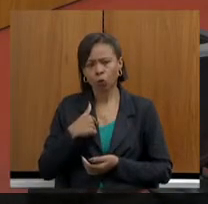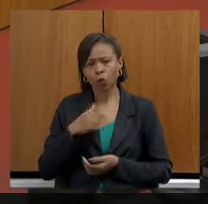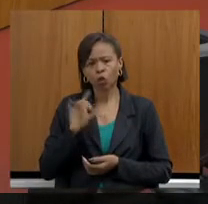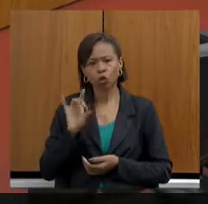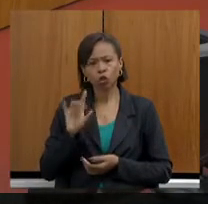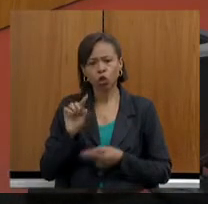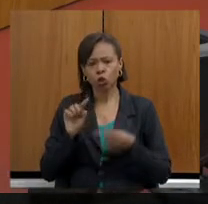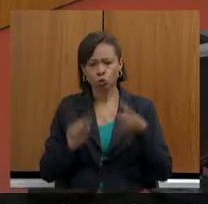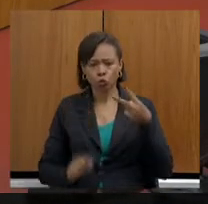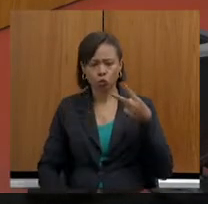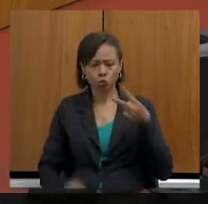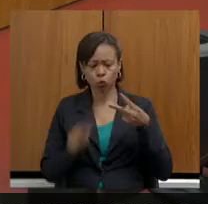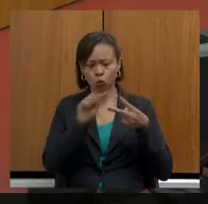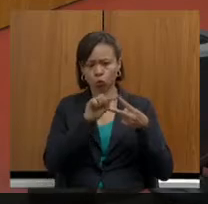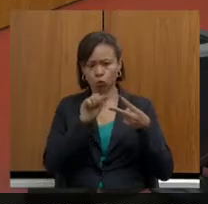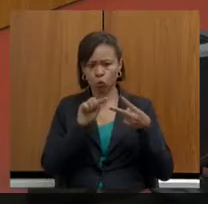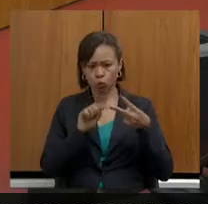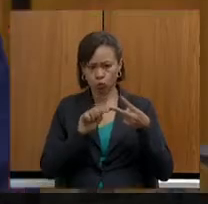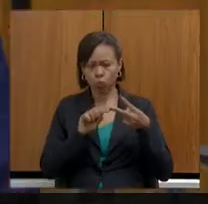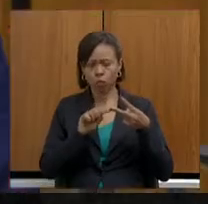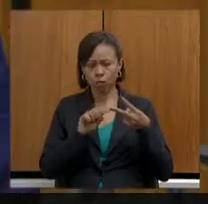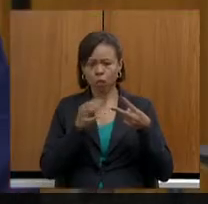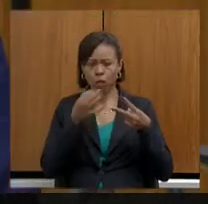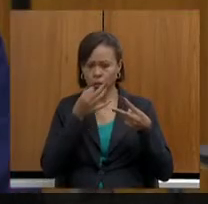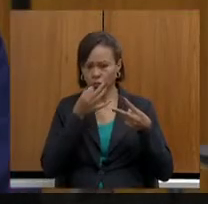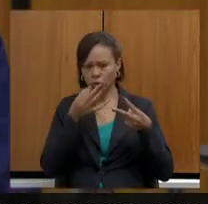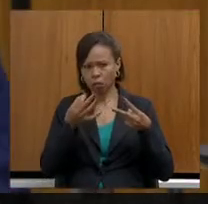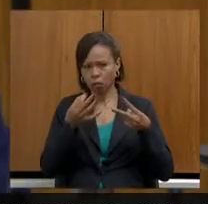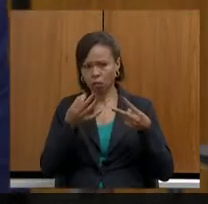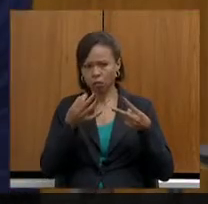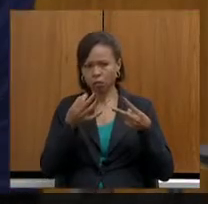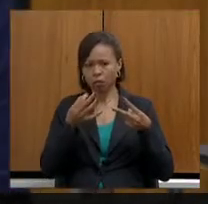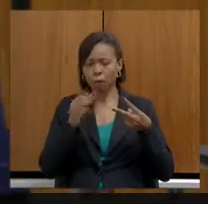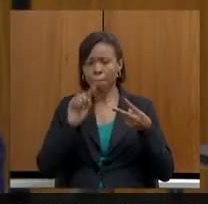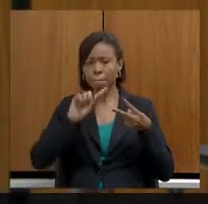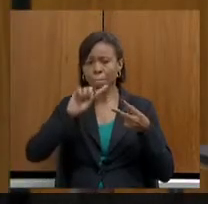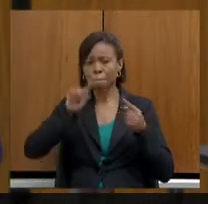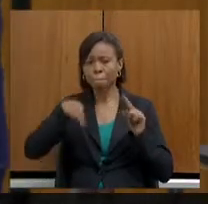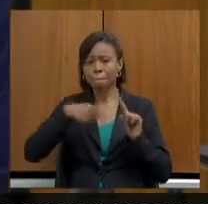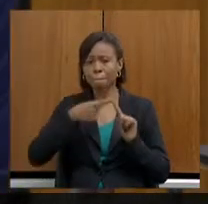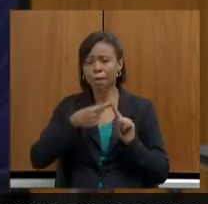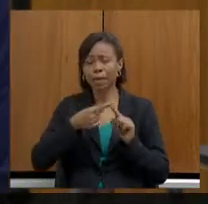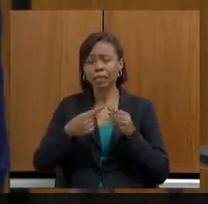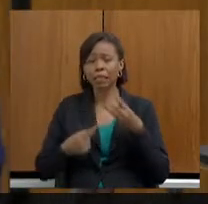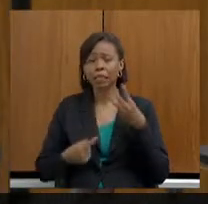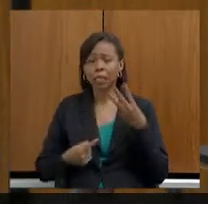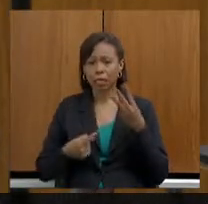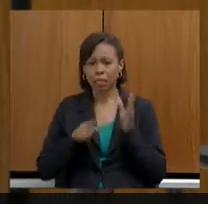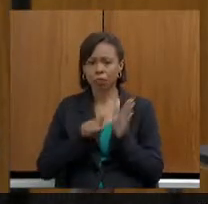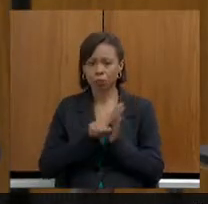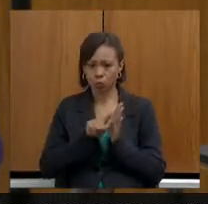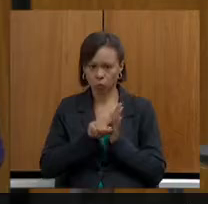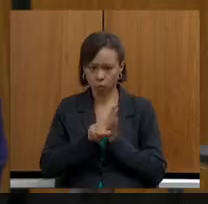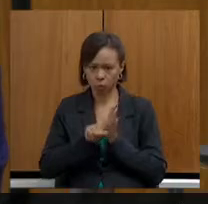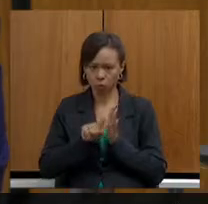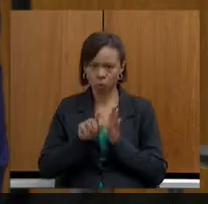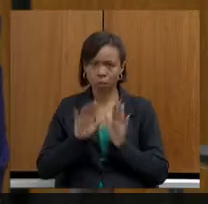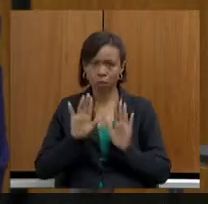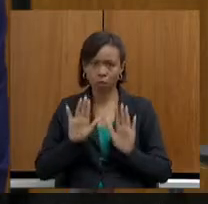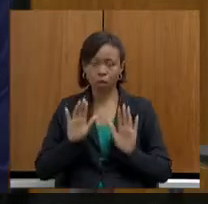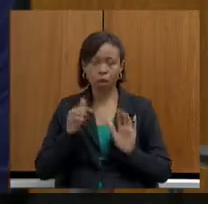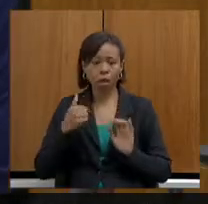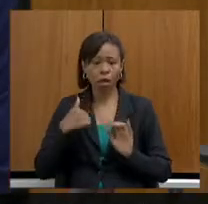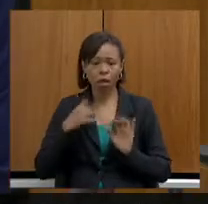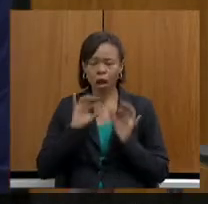duas ponderações e possivelmente três questionamentos prometo que o meu repertório não é tão